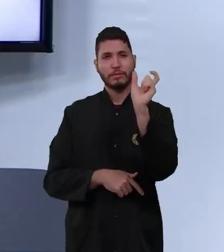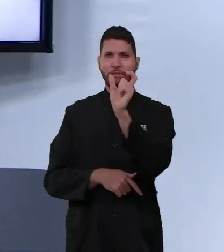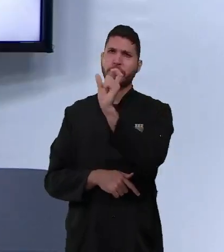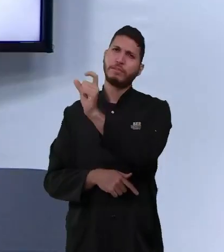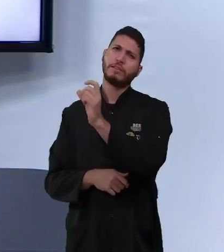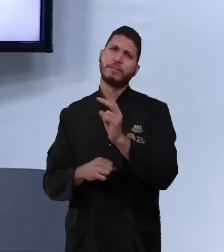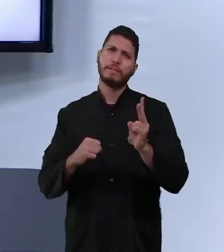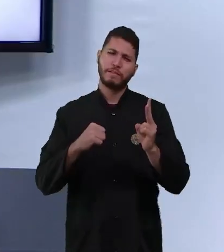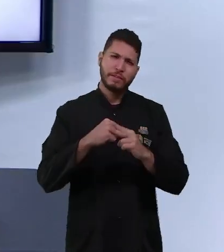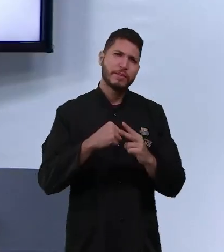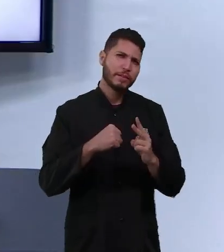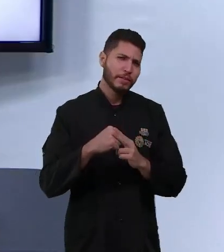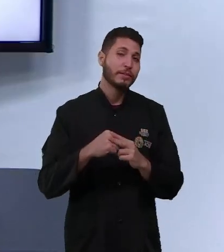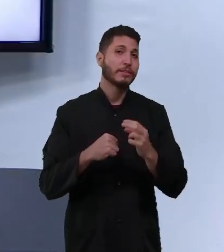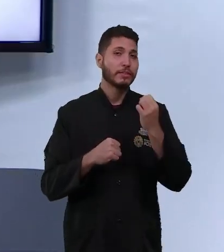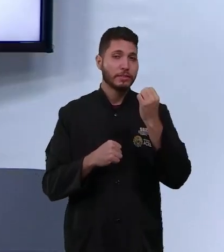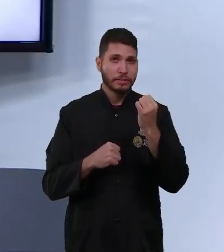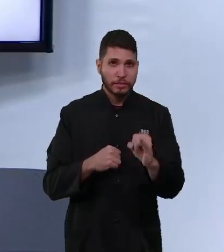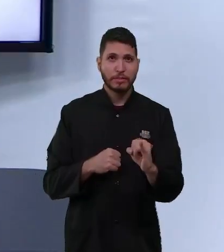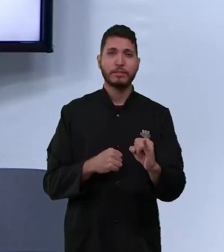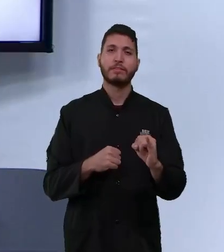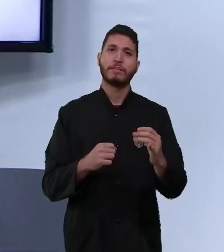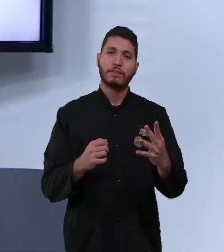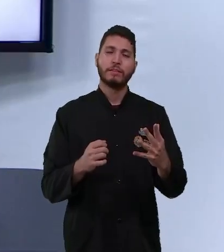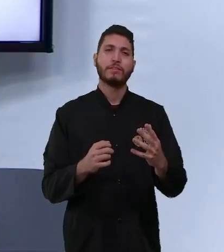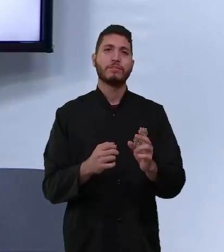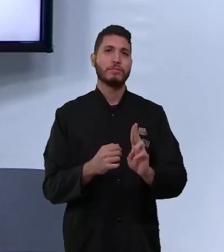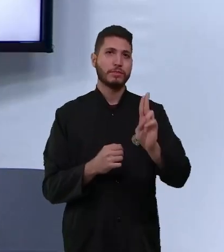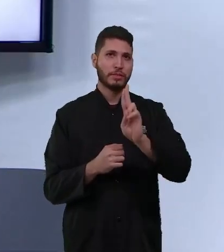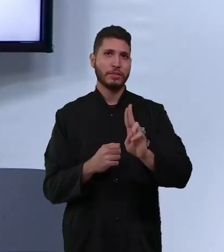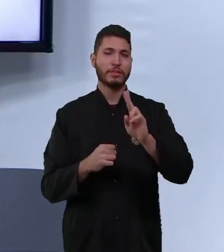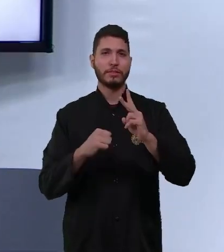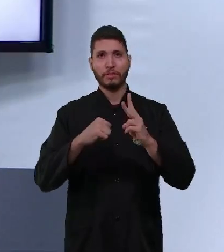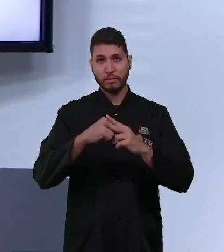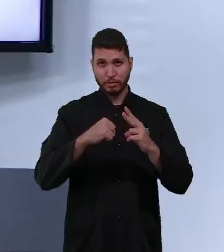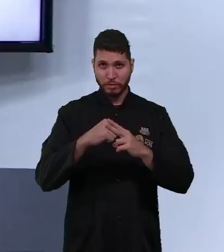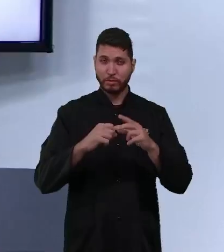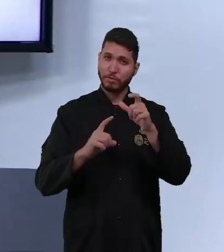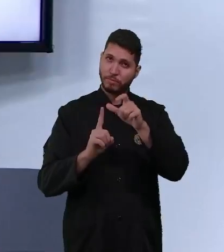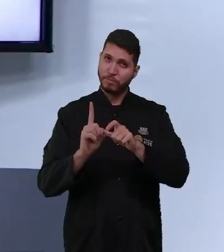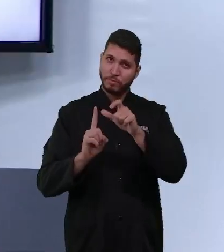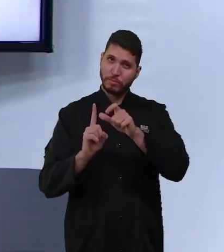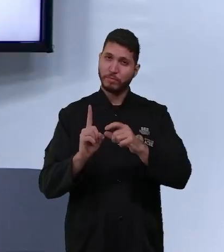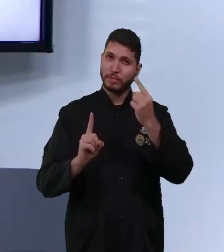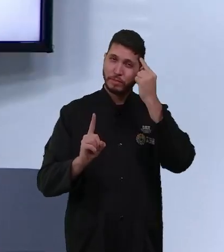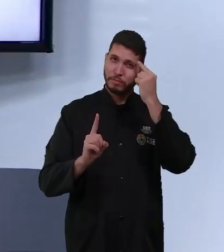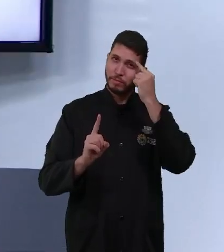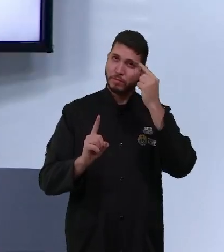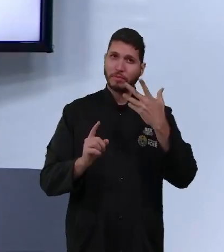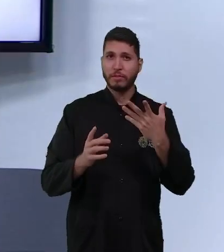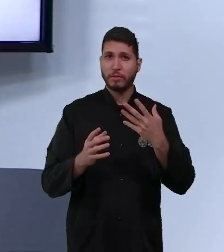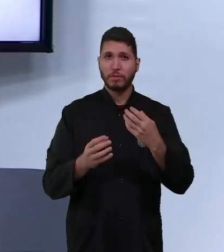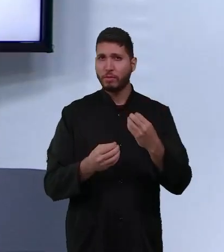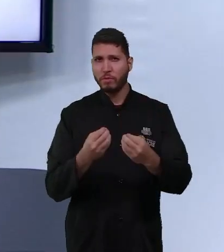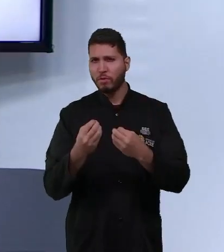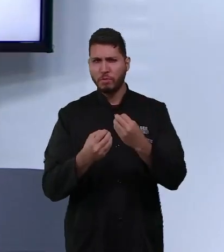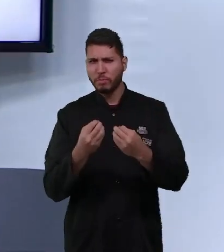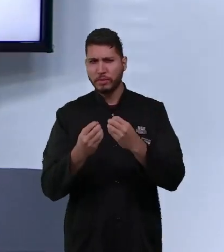verbos. Se nós quiséssemos conjugar esses verbos que o Gaturro está pensando, como que eles